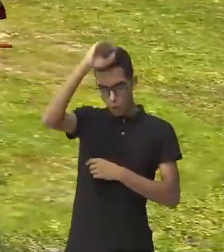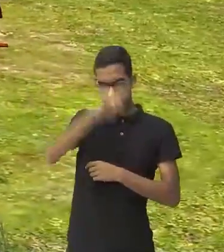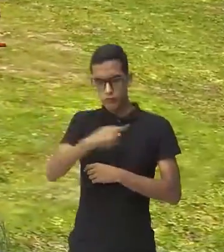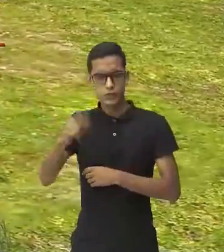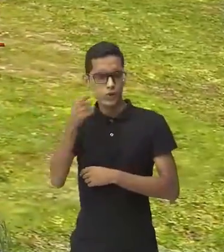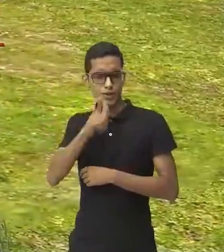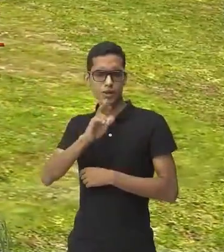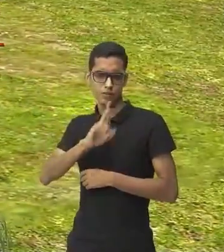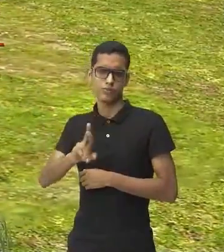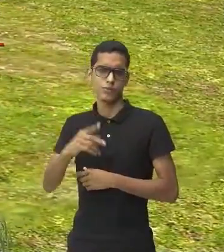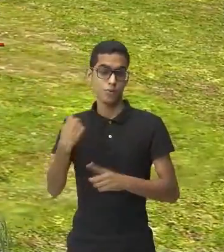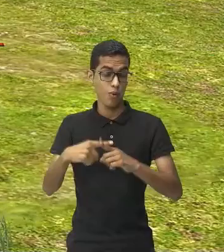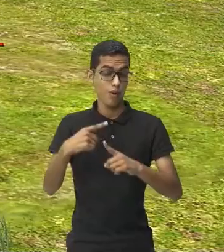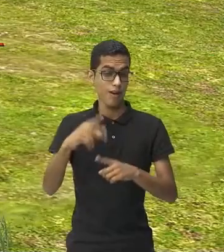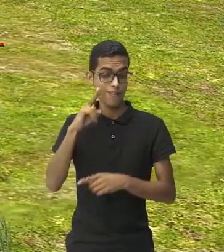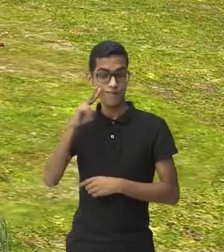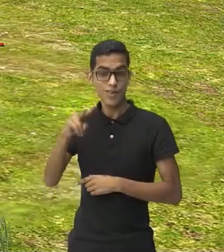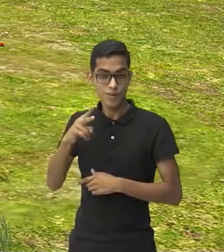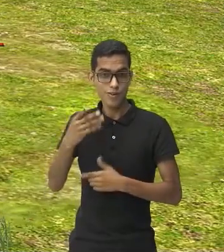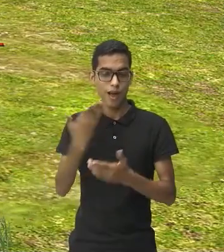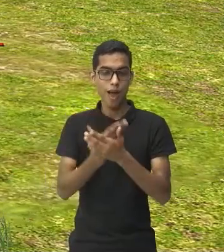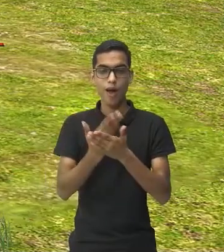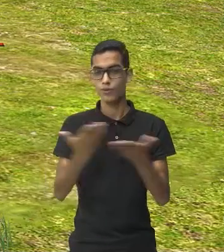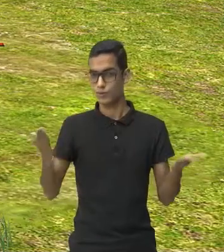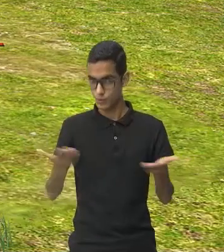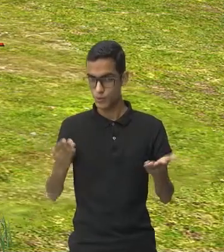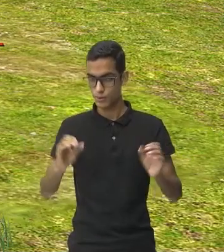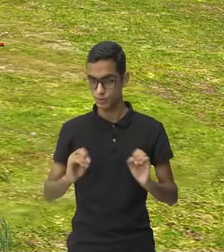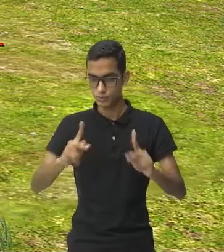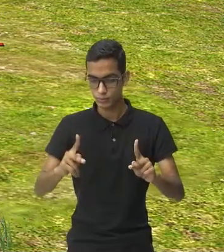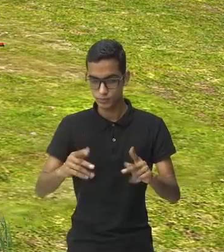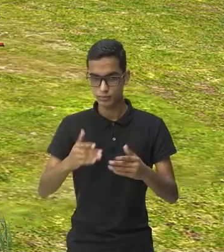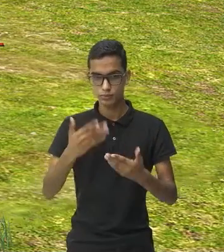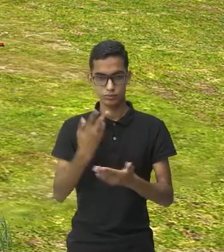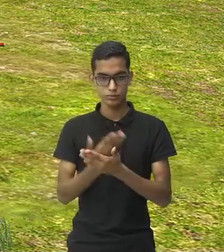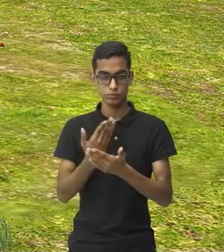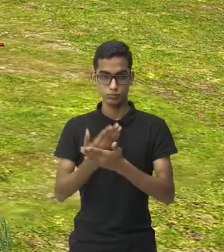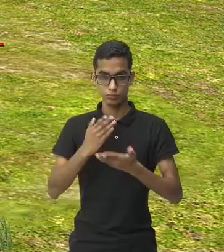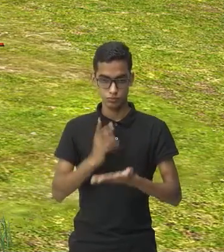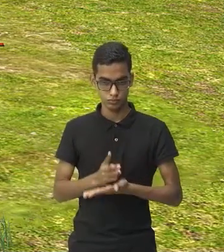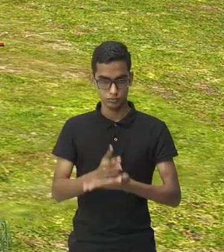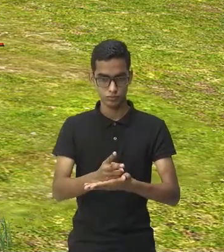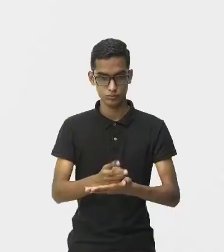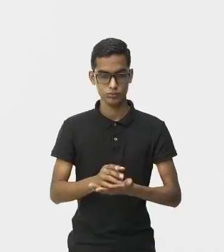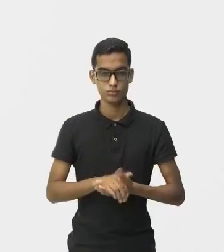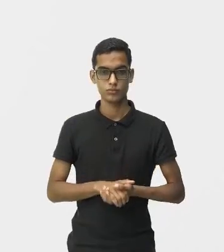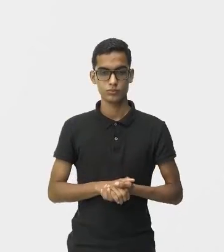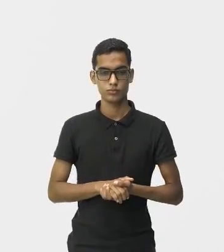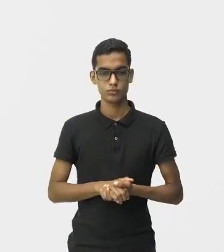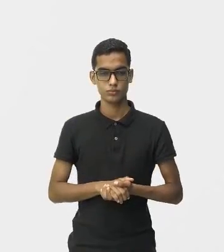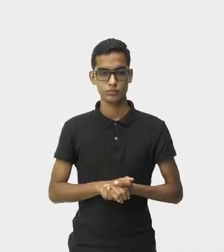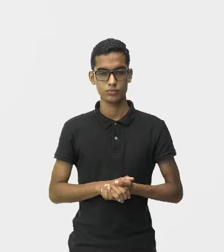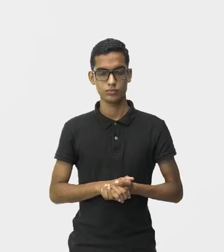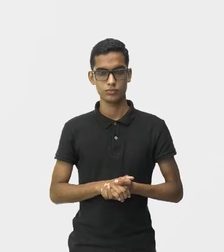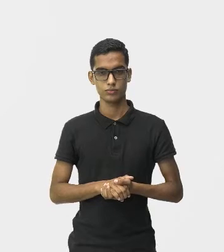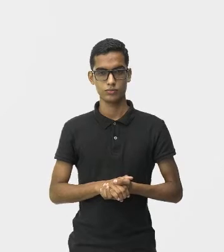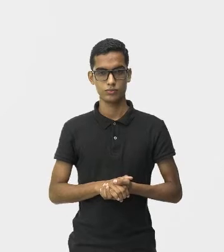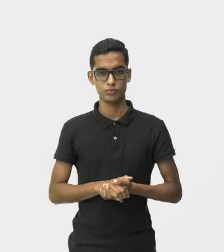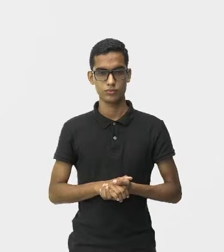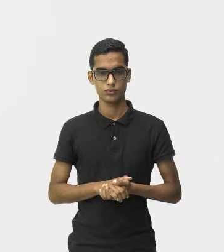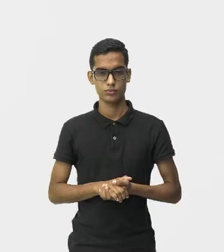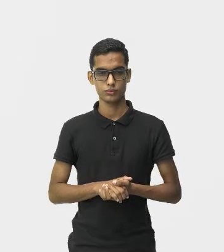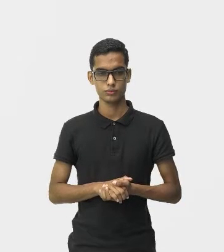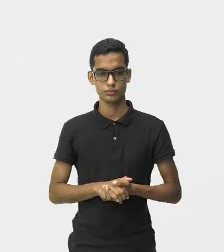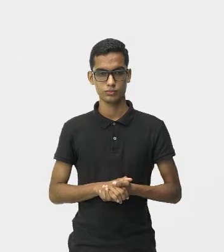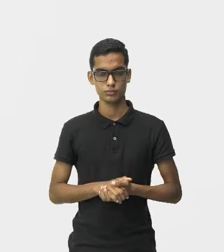do professor Ananias, ok, gente? Vamos agora prosseguir a nossa aula